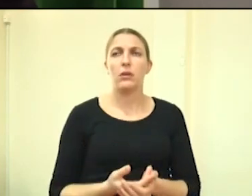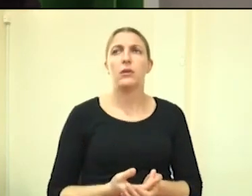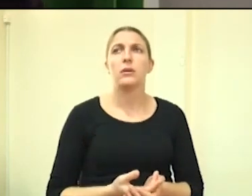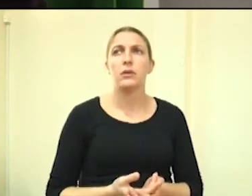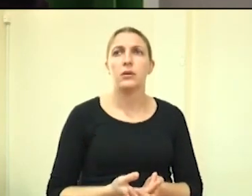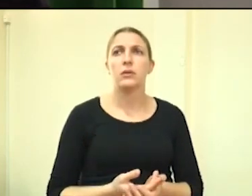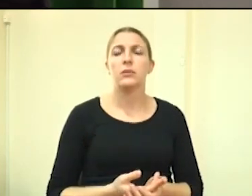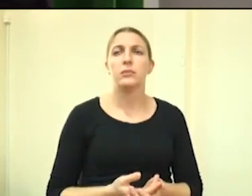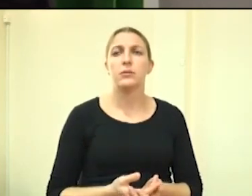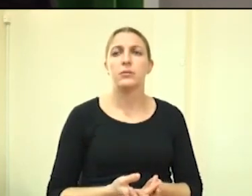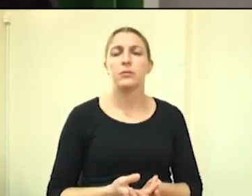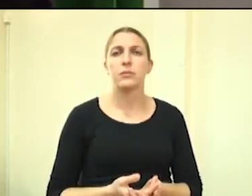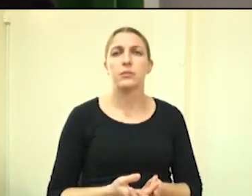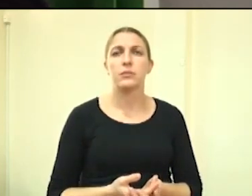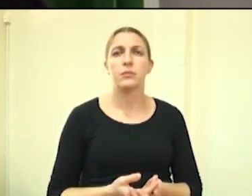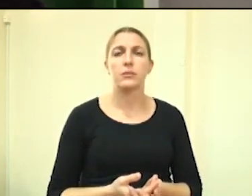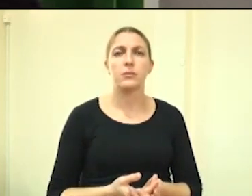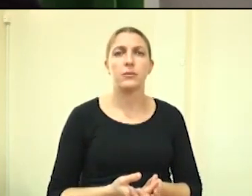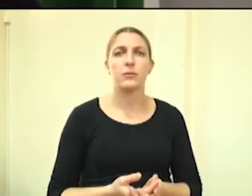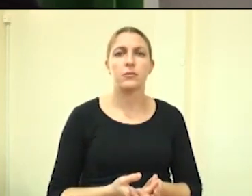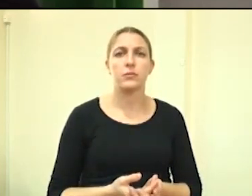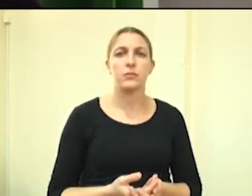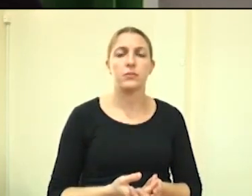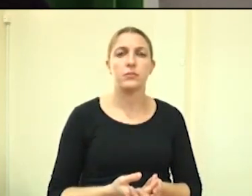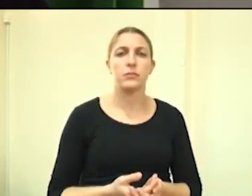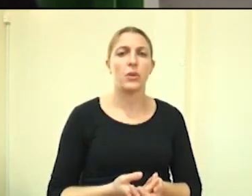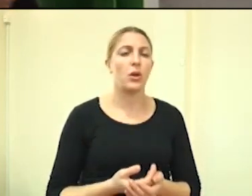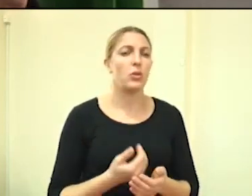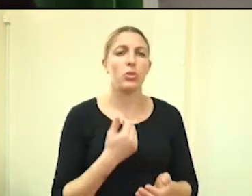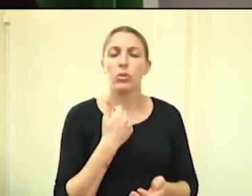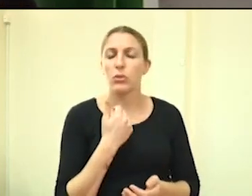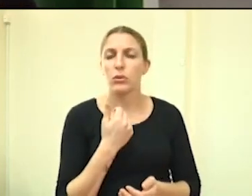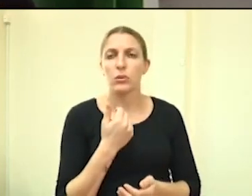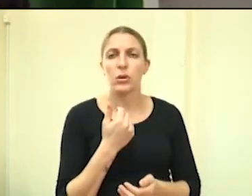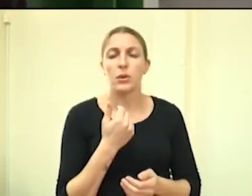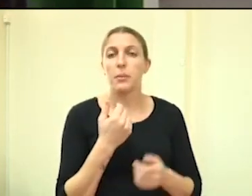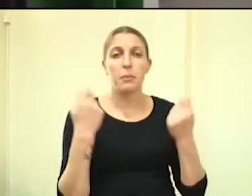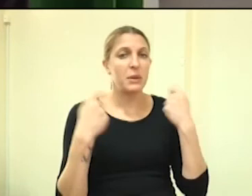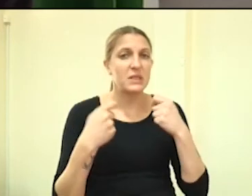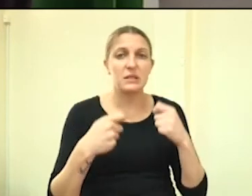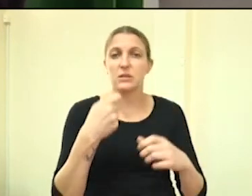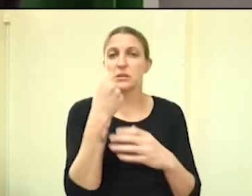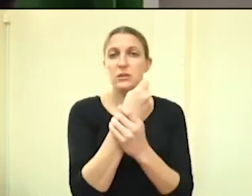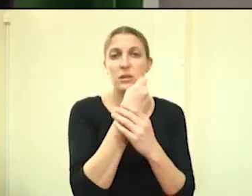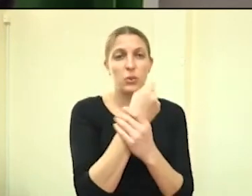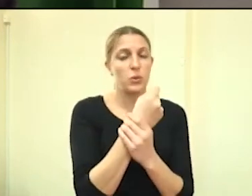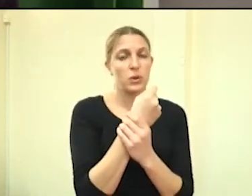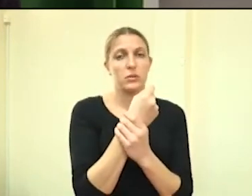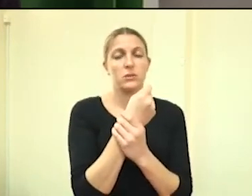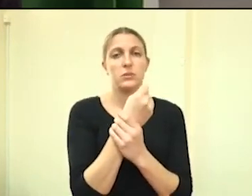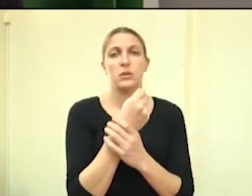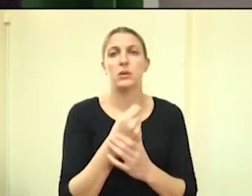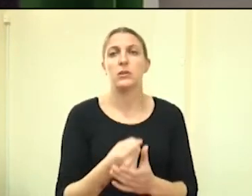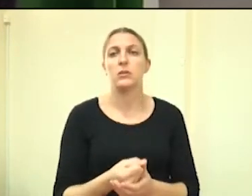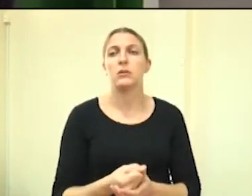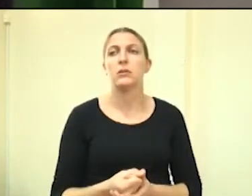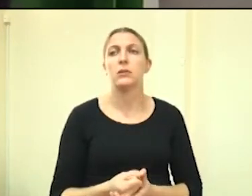que ia ficar lá. Se ficar um dia, tem que ter segurança. Se ficar dois dias, mais ainda. Então, quero dizer isso. Isso aqui está mais do que na